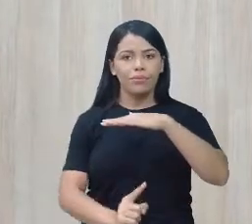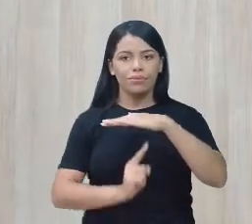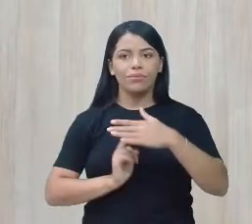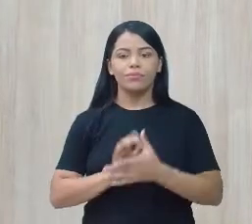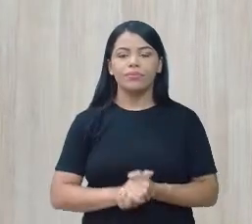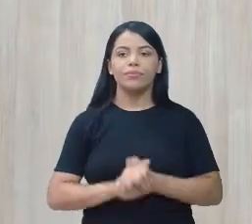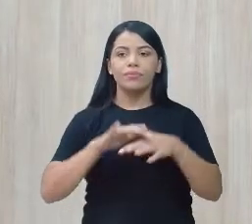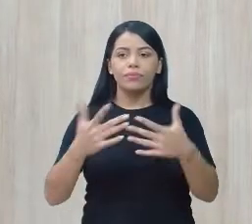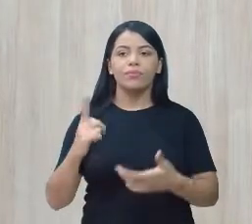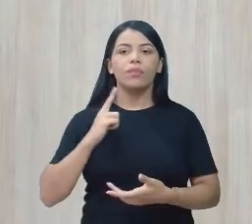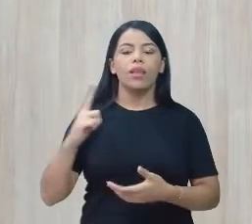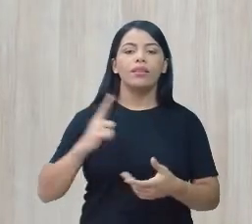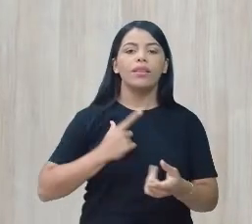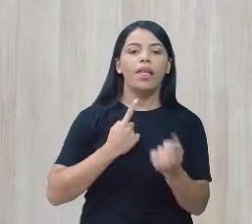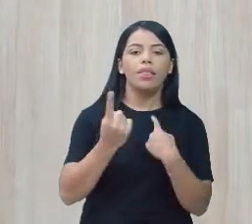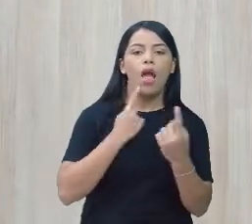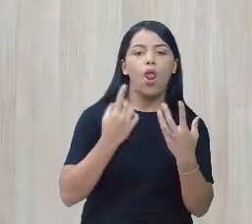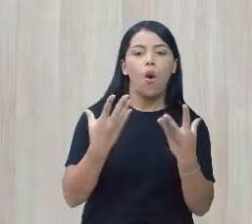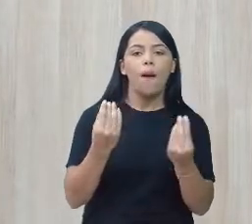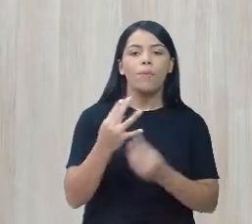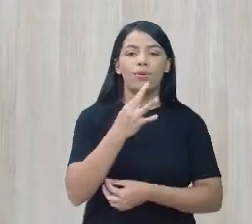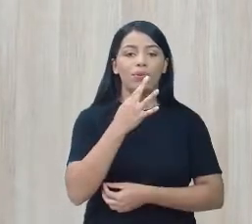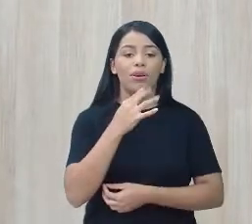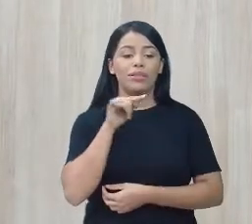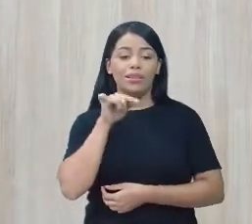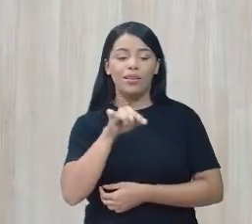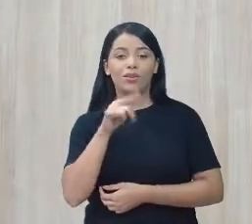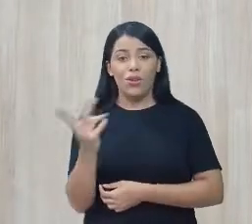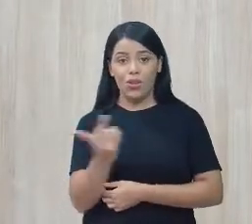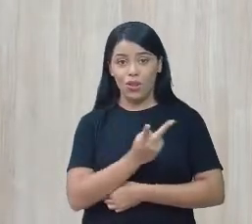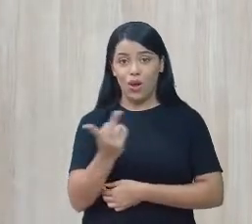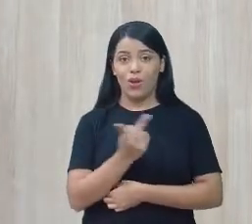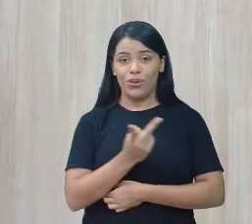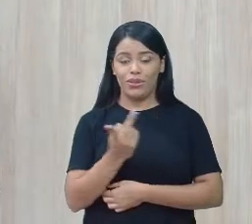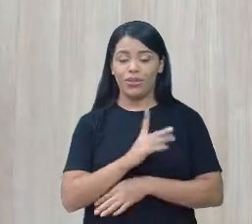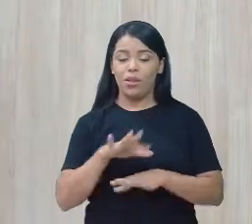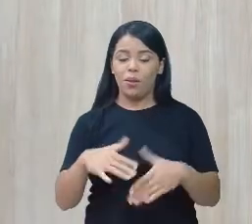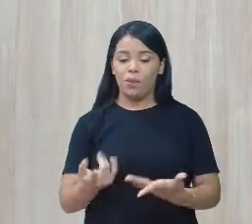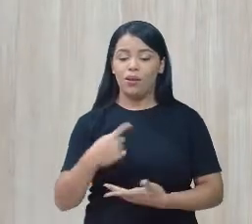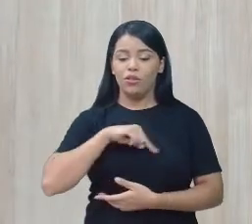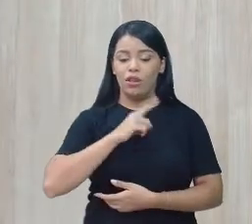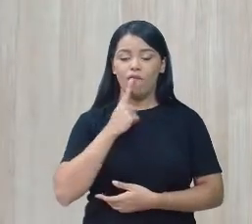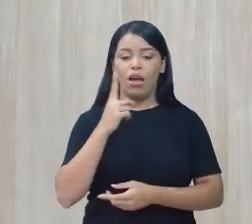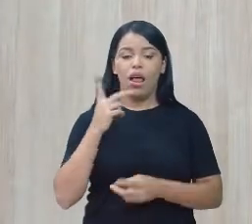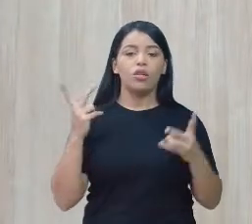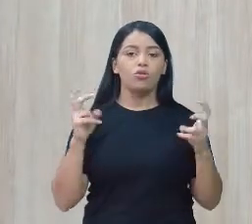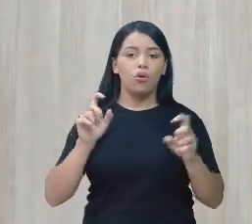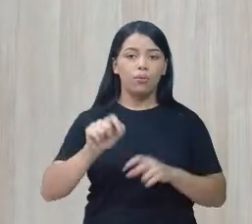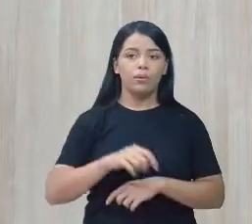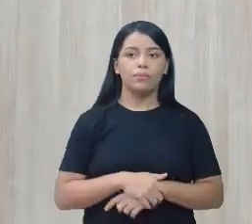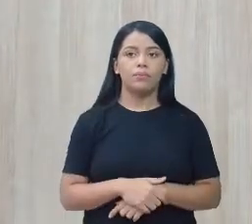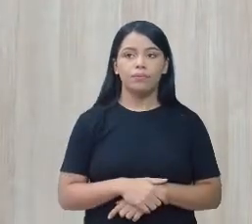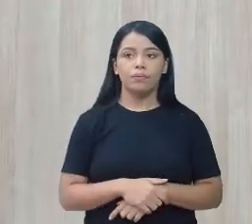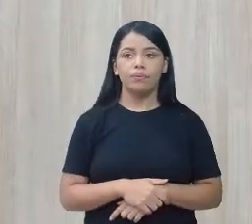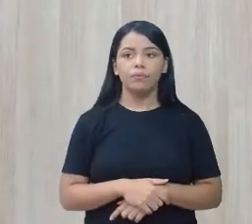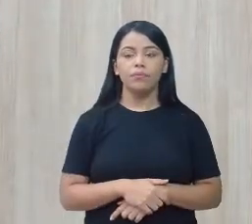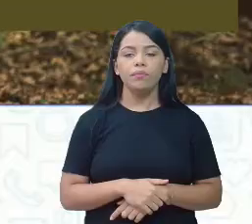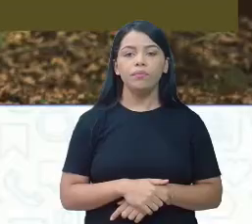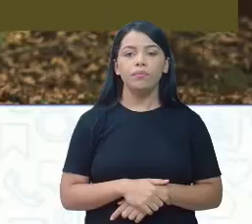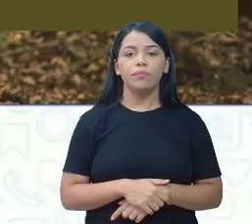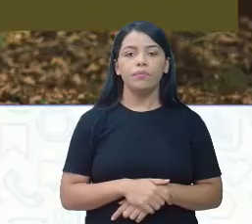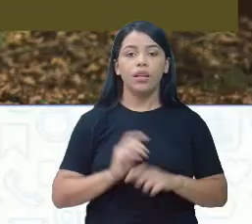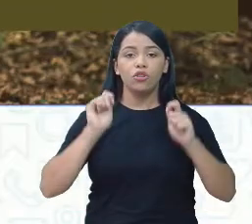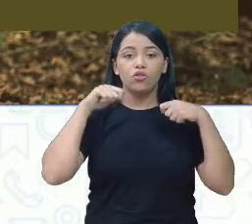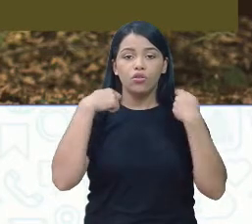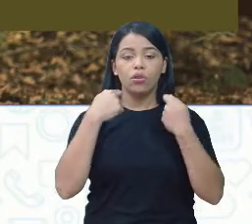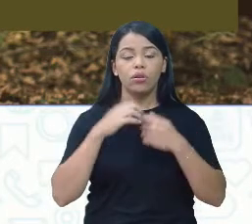aqui bem conhecido do Lobo Mau e da Chapeuzinho Vermelho para poder falar sobre essa personificação. Ó, a Chapeuzinho diz